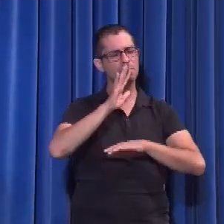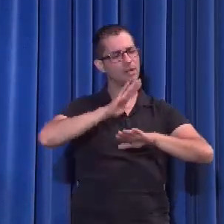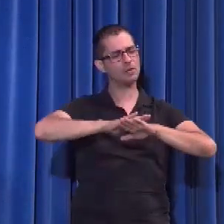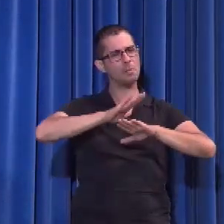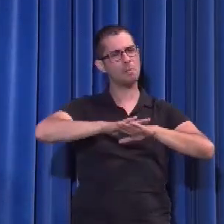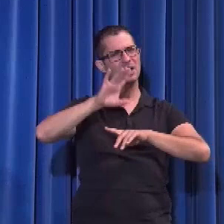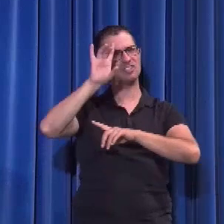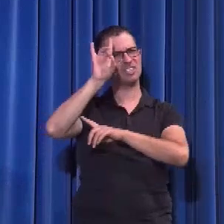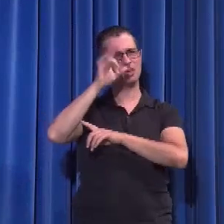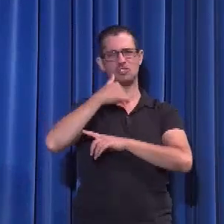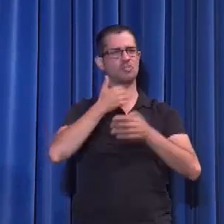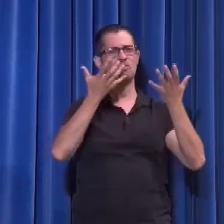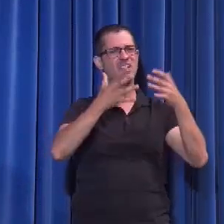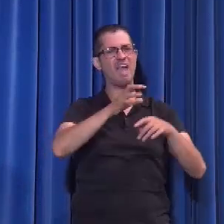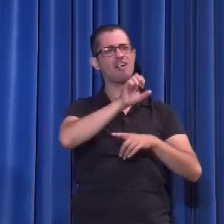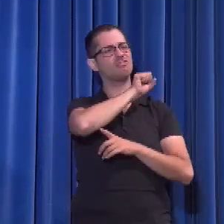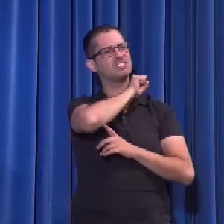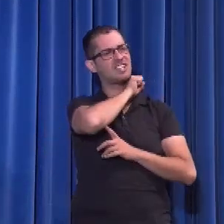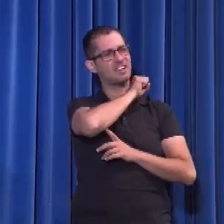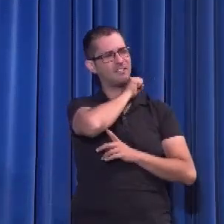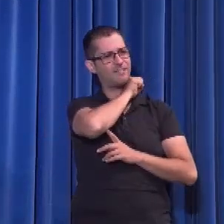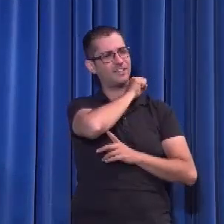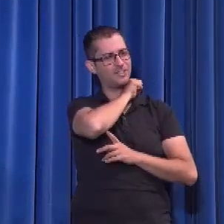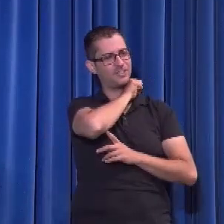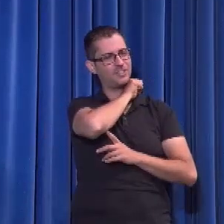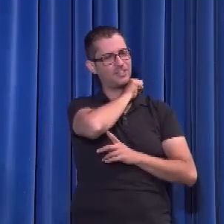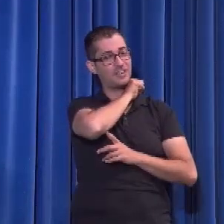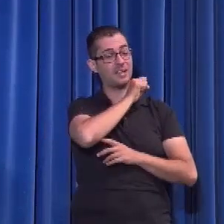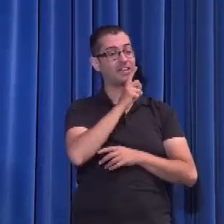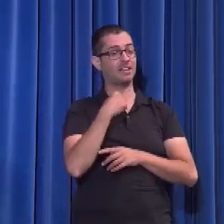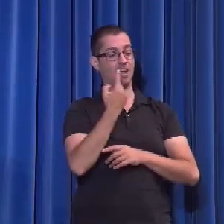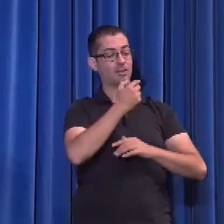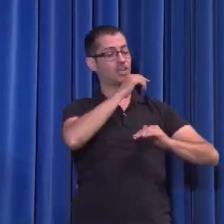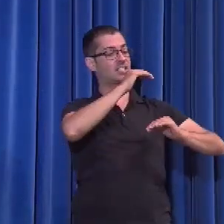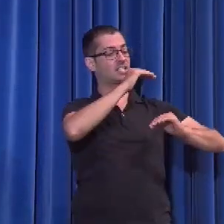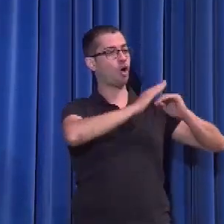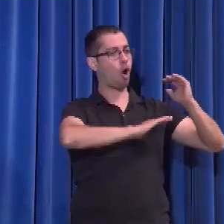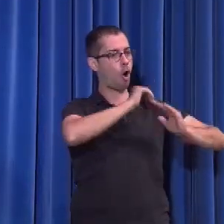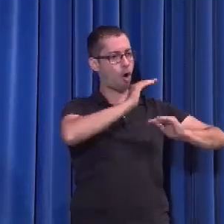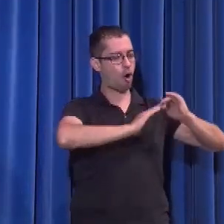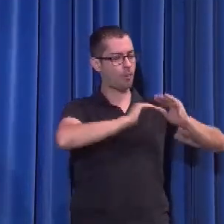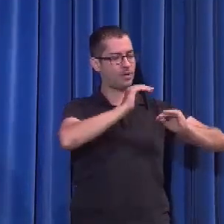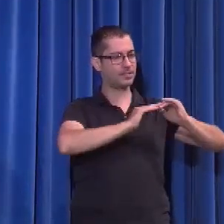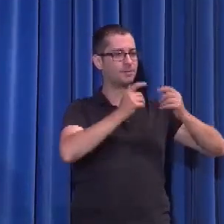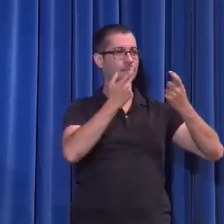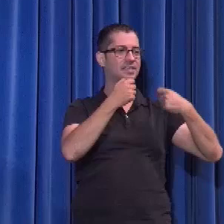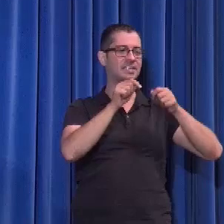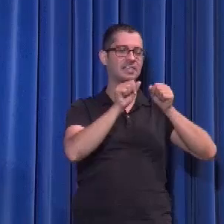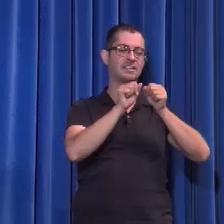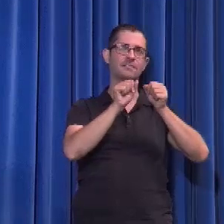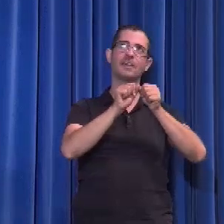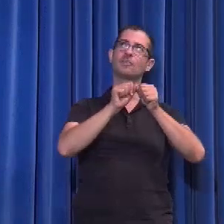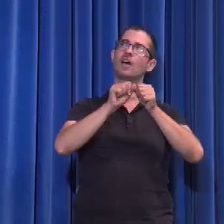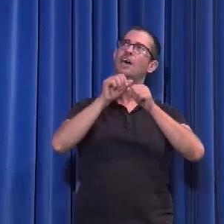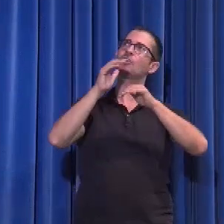os holocaustos. Veja bem, amados, que as nossas obras, se não forem as obras que Deus separou para que nós